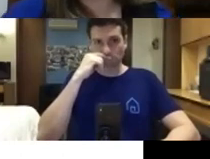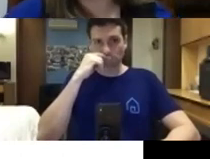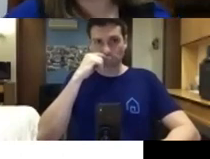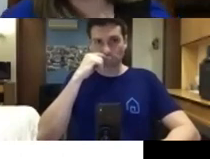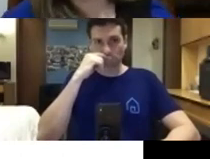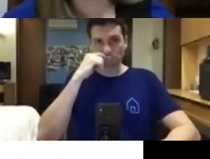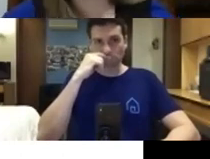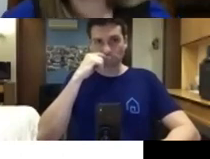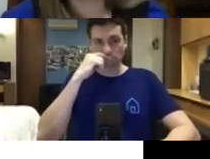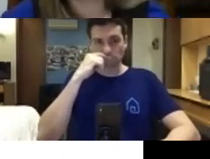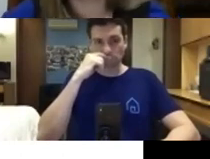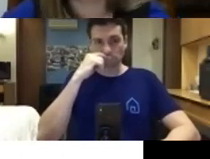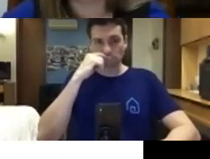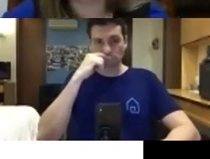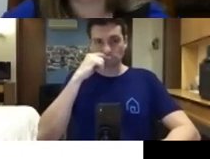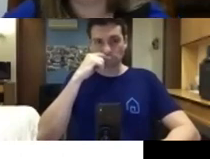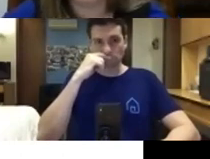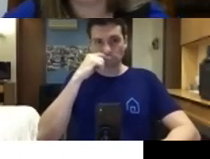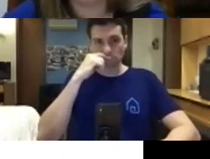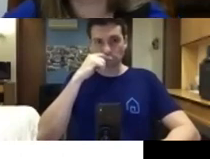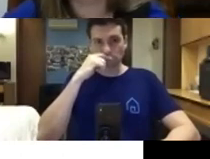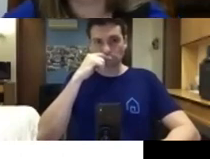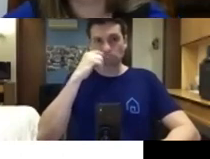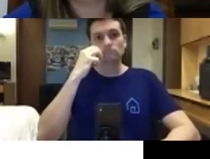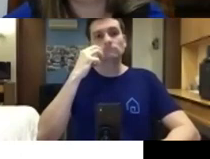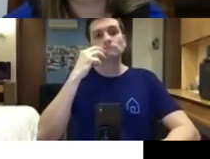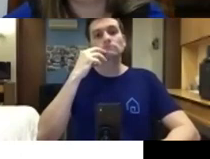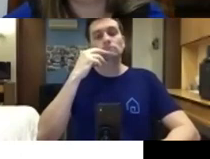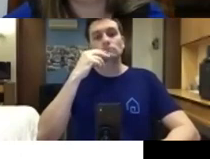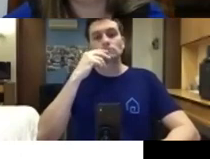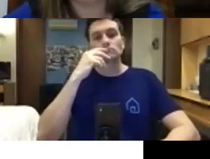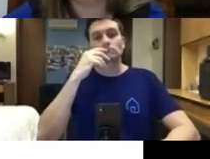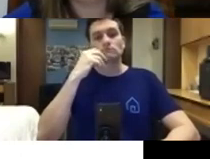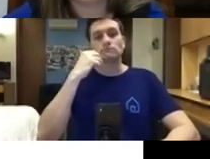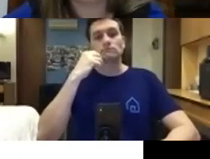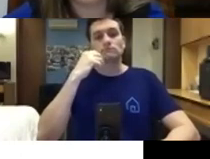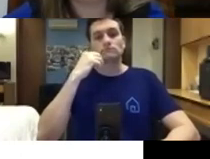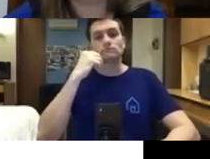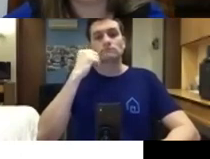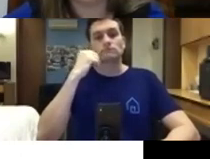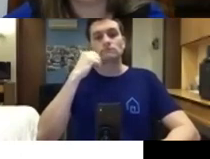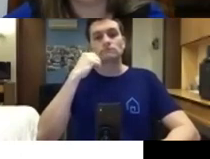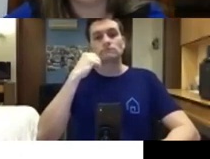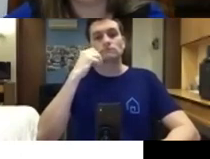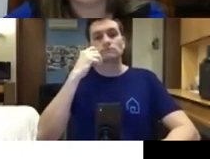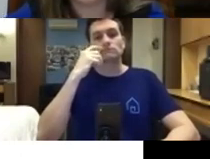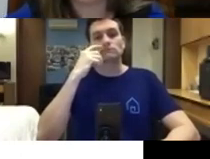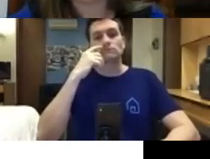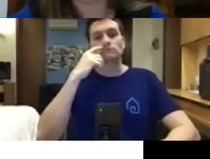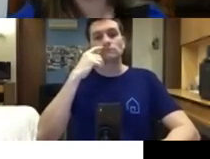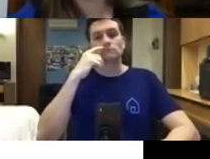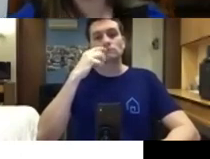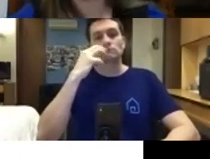quê. E também temos um outro fenômeno que seria o aumento das tensões geradas, né? Porque a gente vai